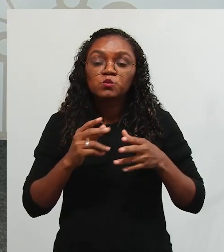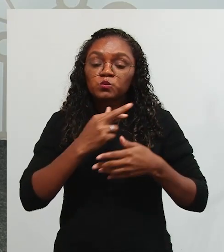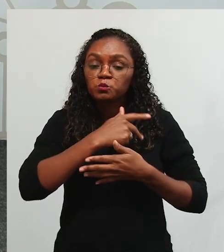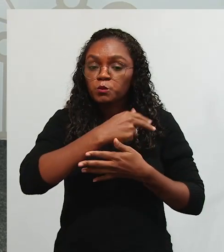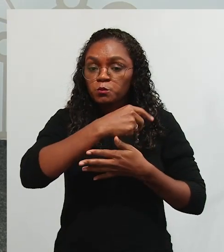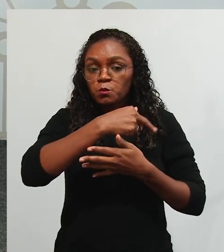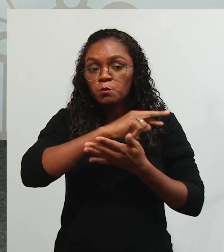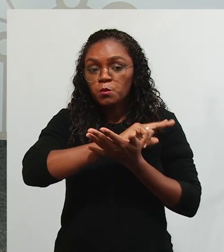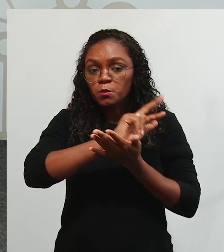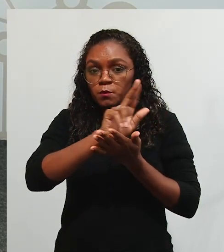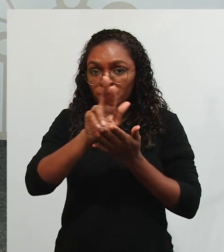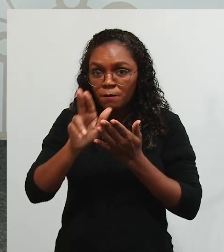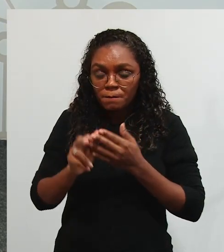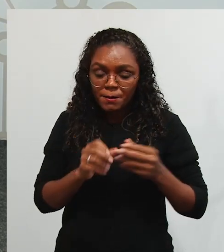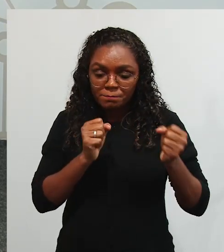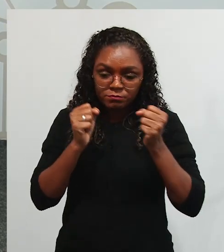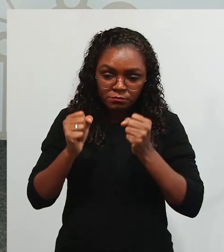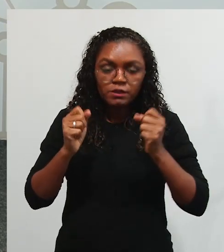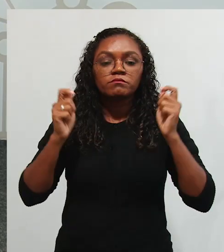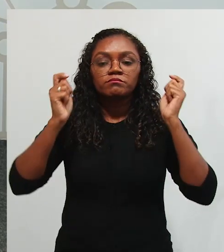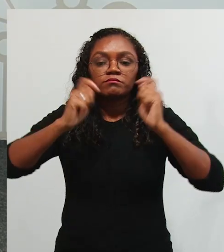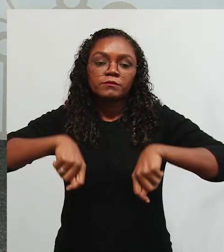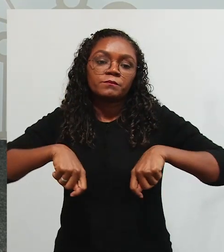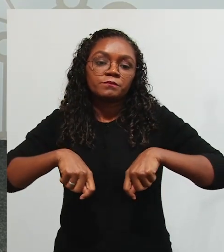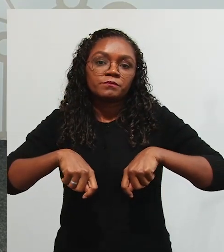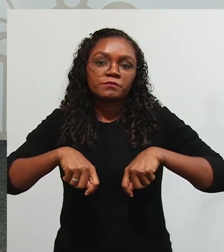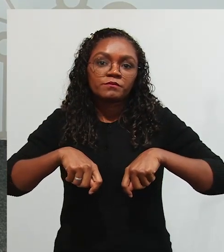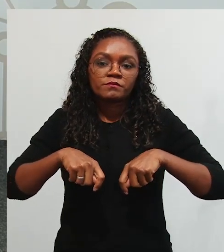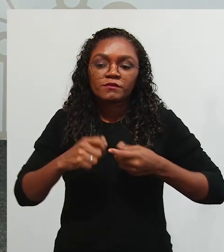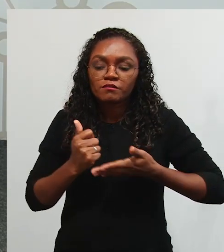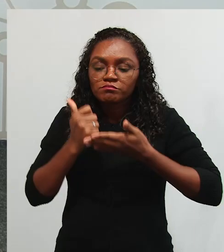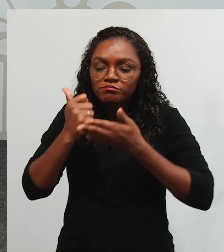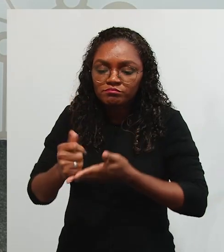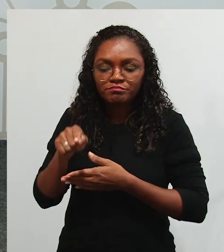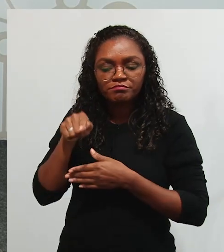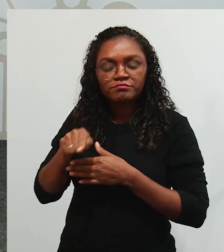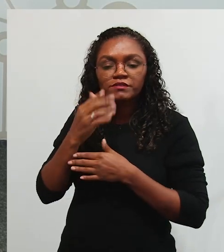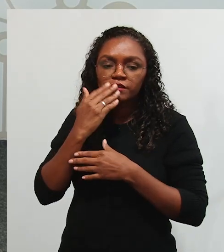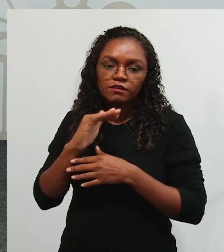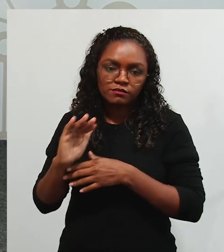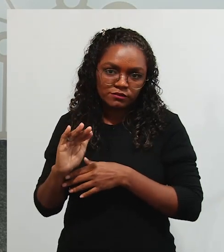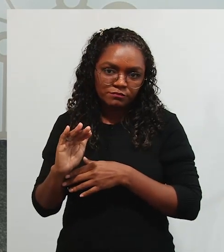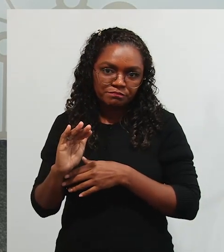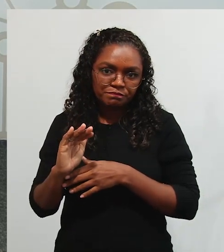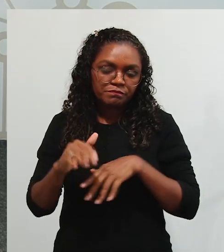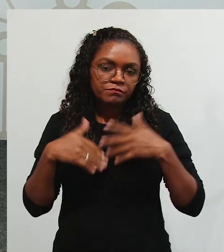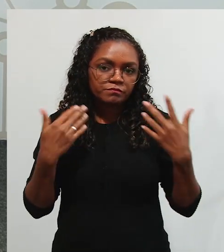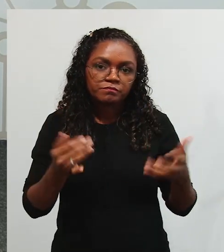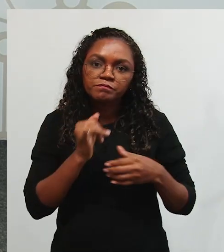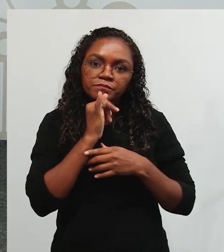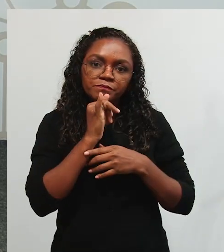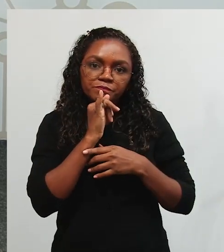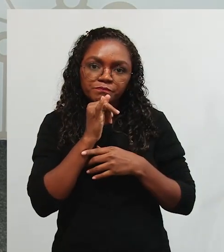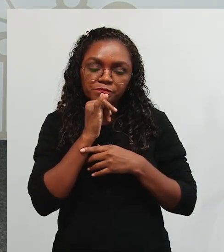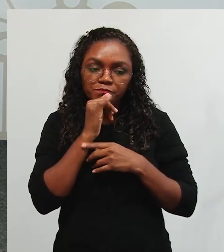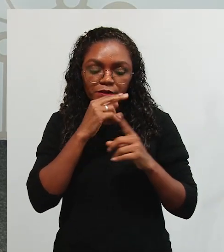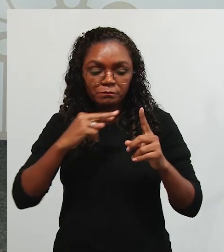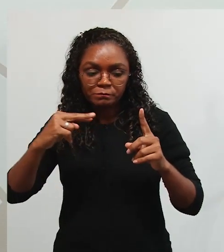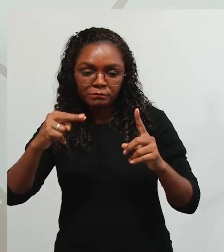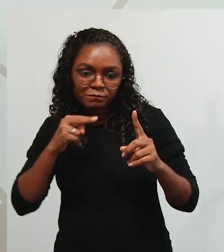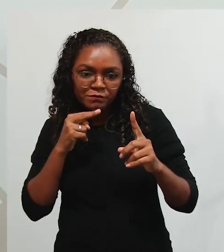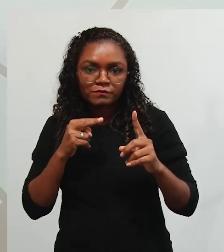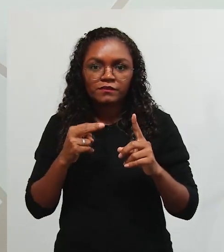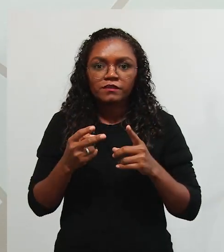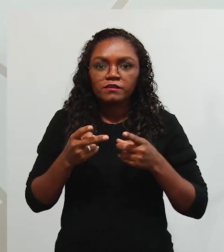essas atividades podem trazer de benefício para a criança. Então, por exemplo, do ponto de vista motor, que nós